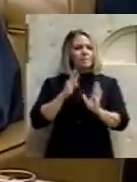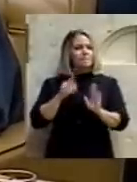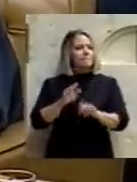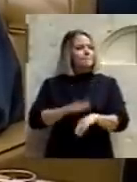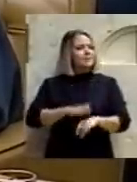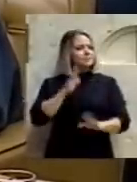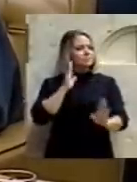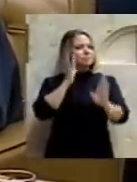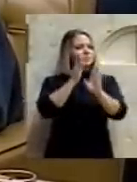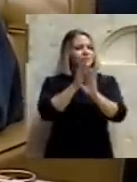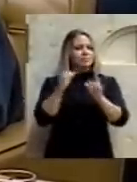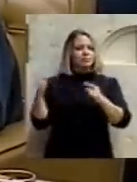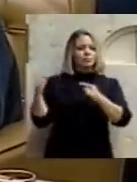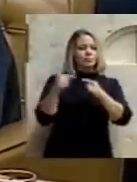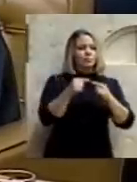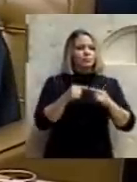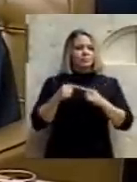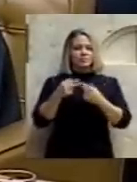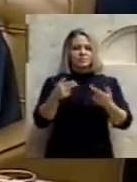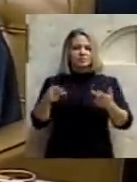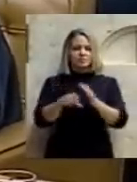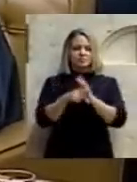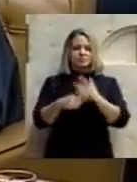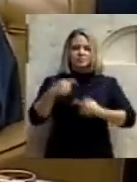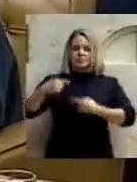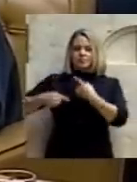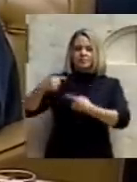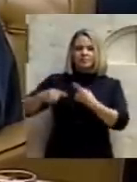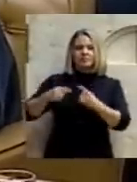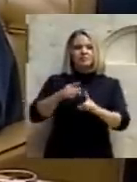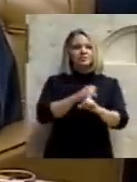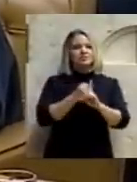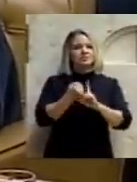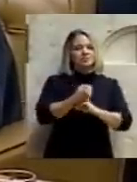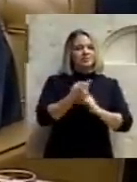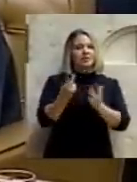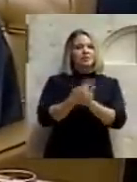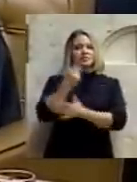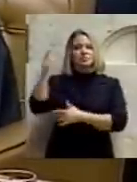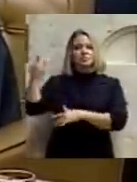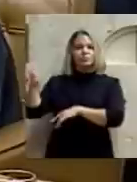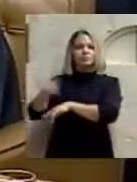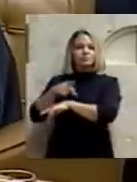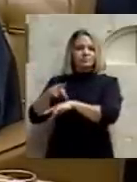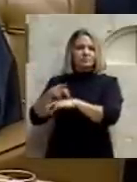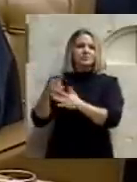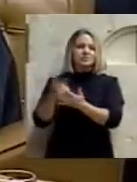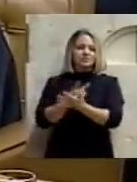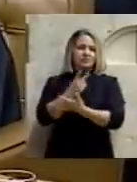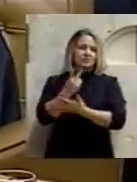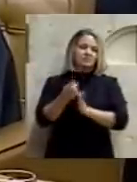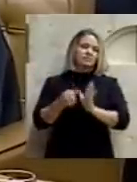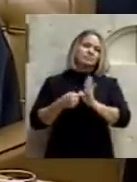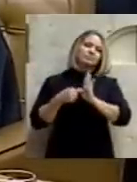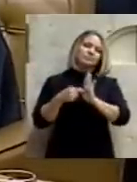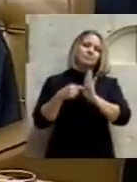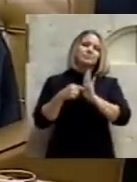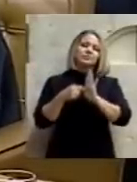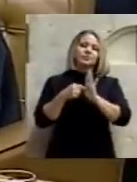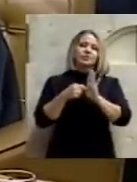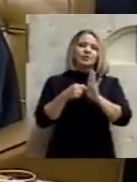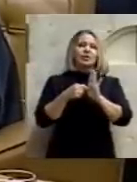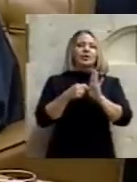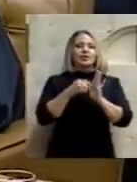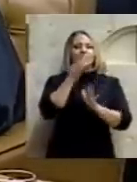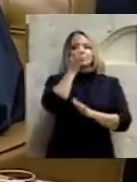diretamente conectado às questões políticas da sociedade, como ocorreu nos países que foram palco da recentíssima